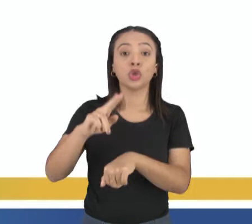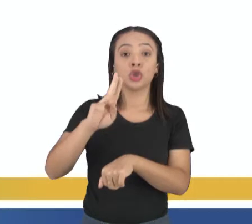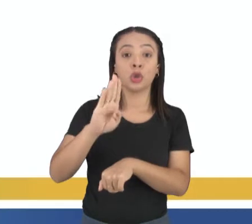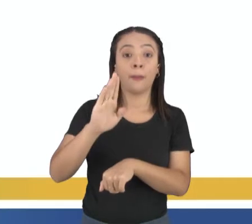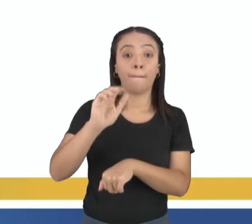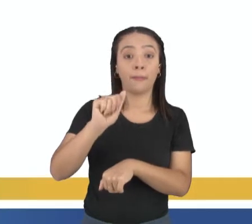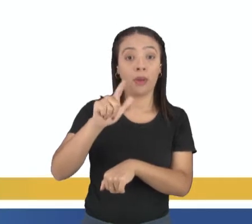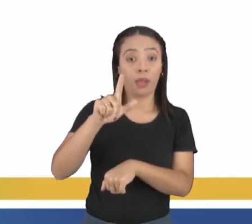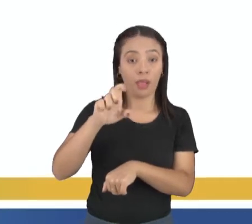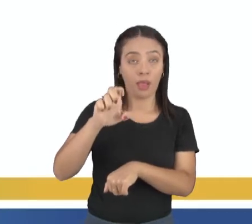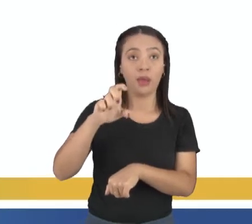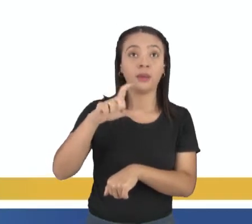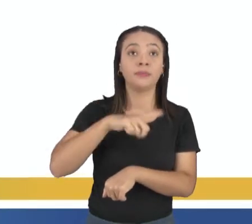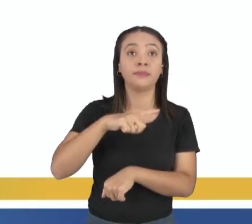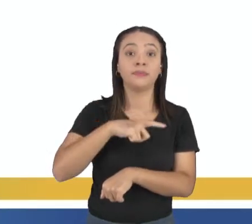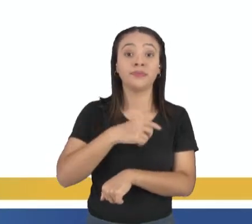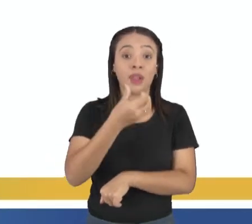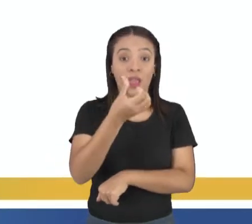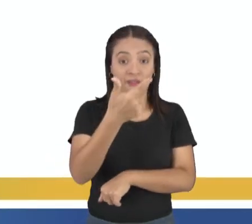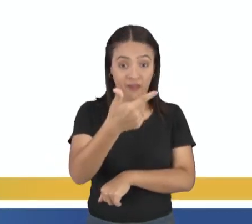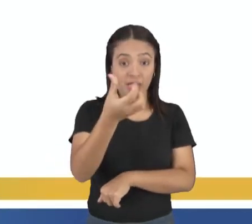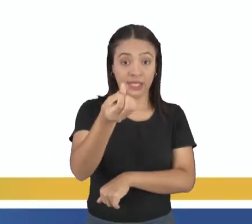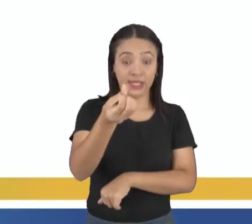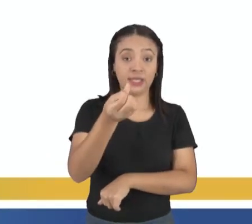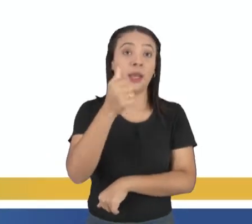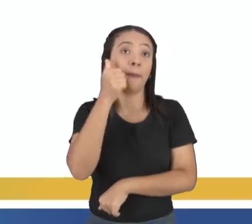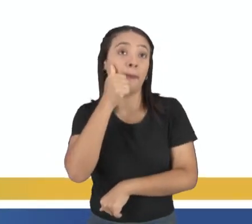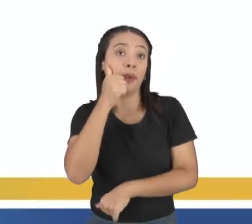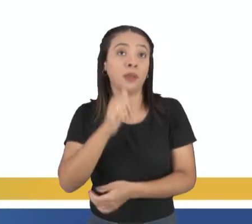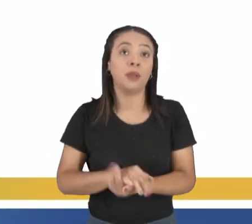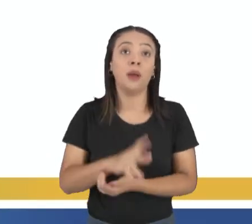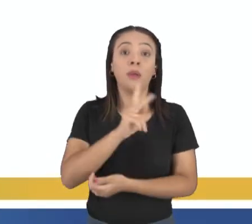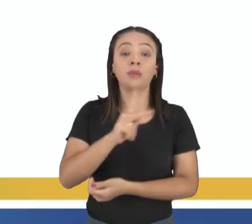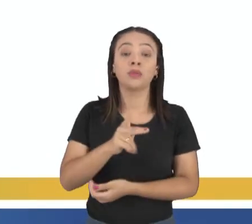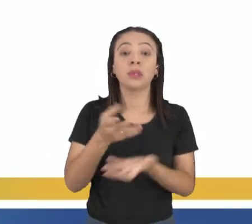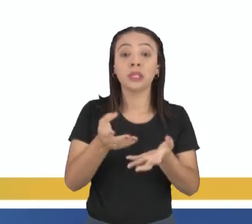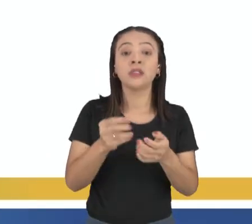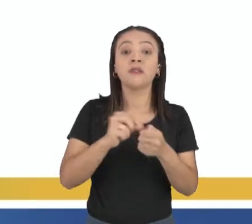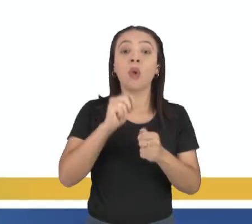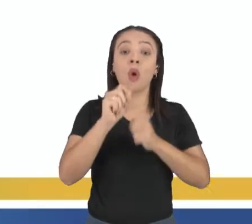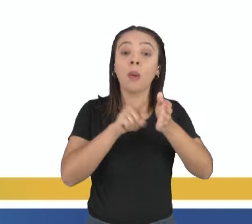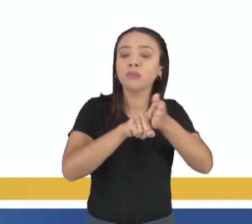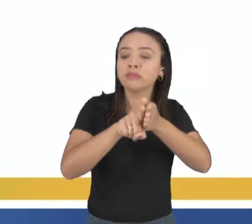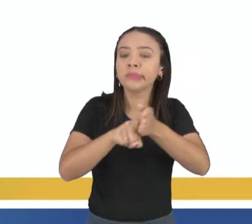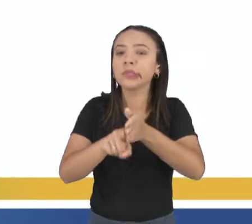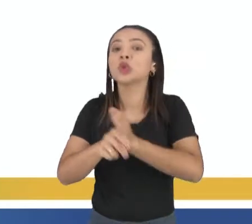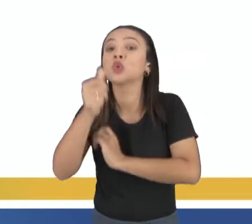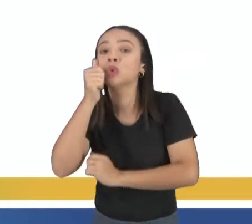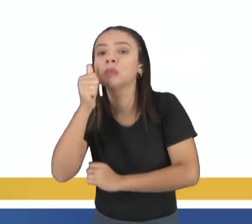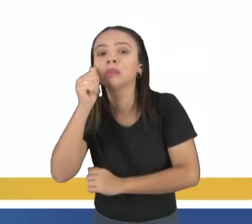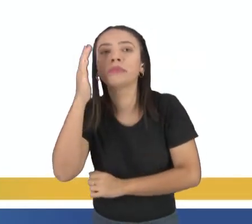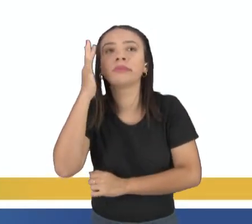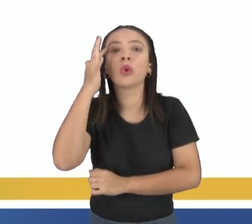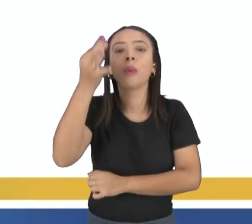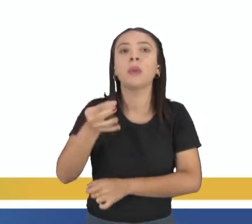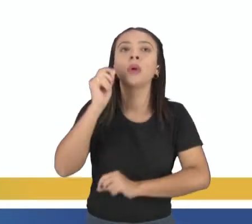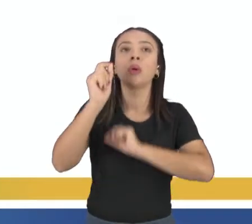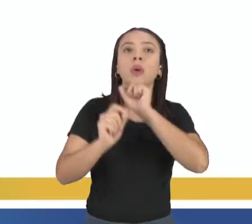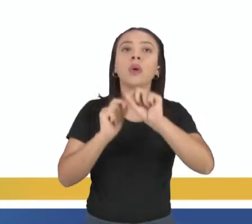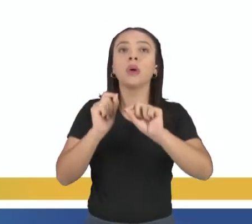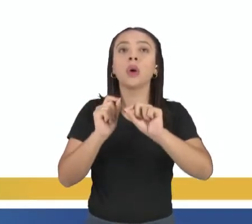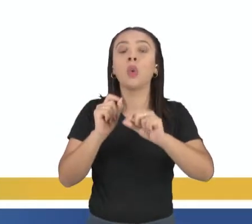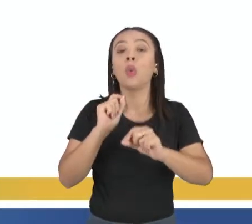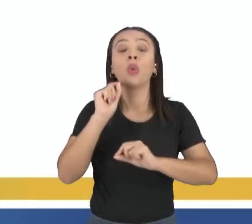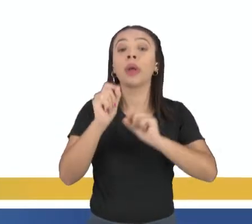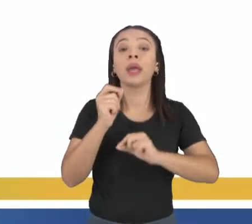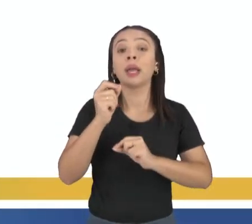todo 26 meninas. A professora do curso decidiu realizar uma pesquisa com essas garotas para saber acerca da